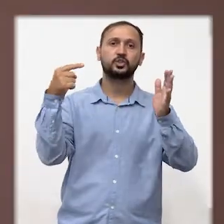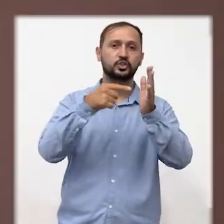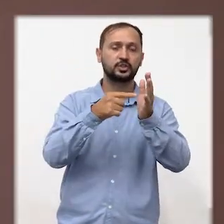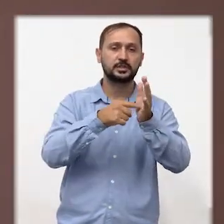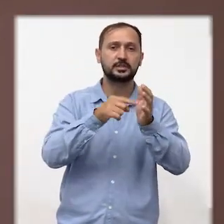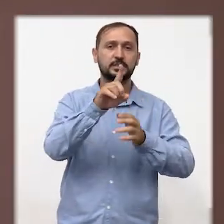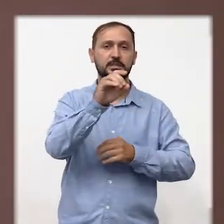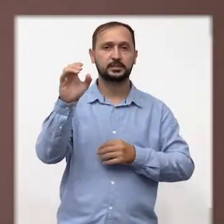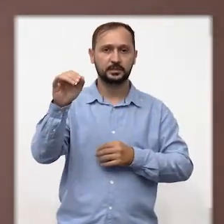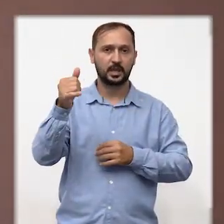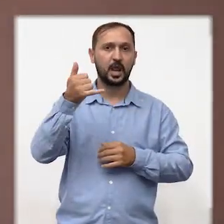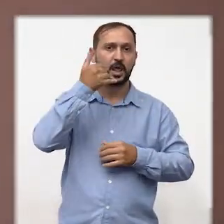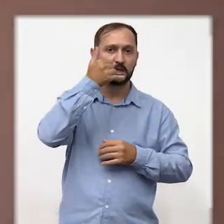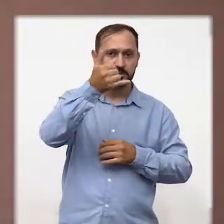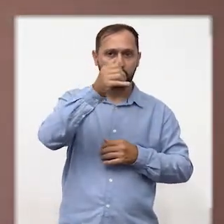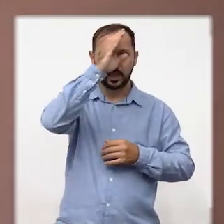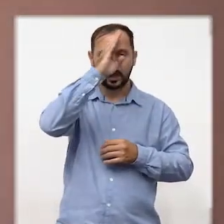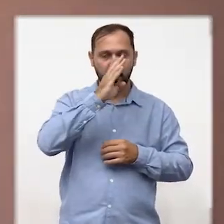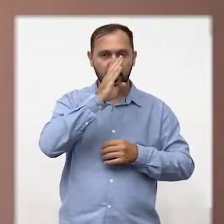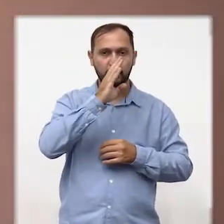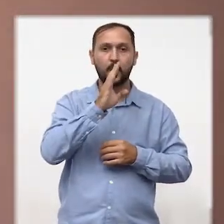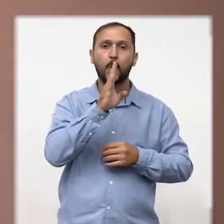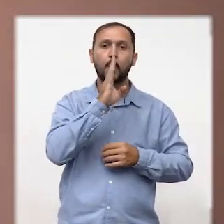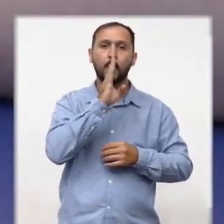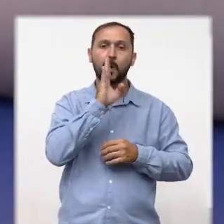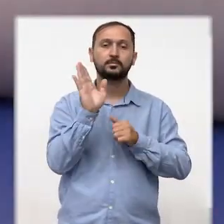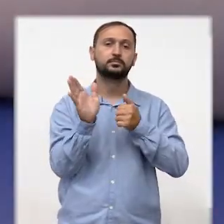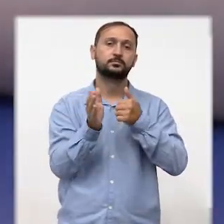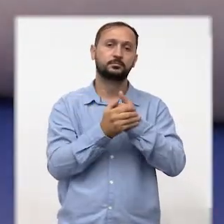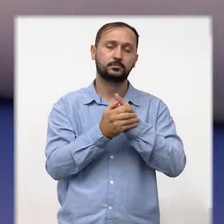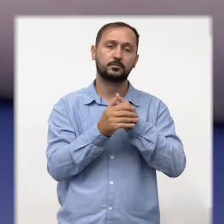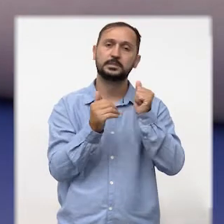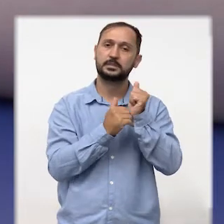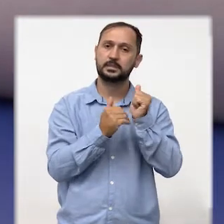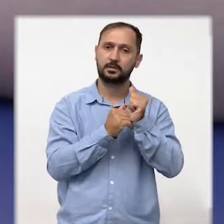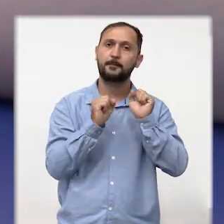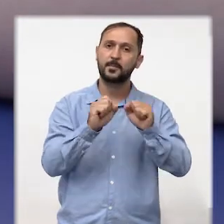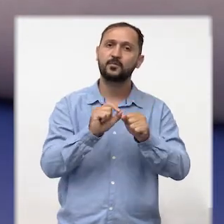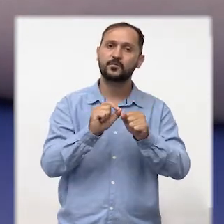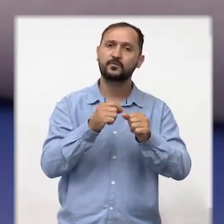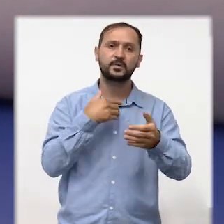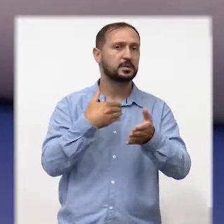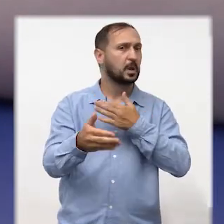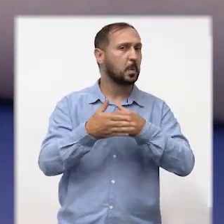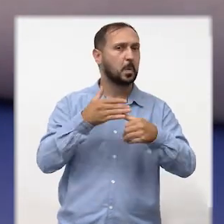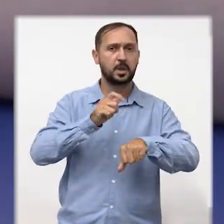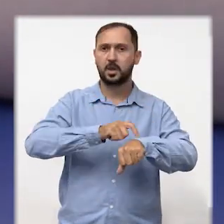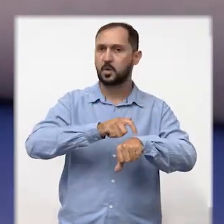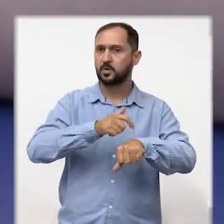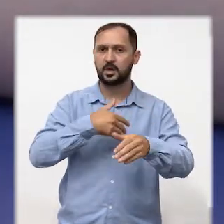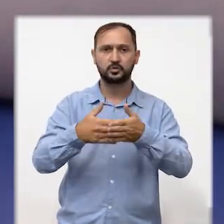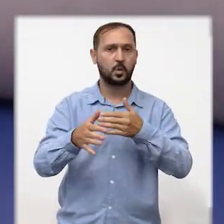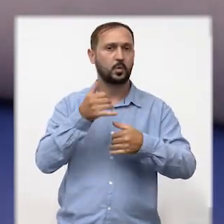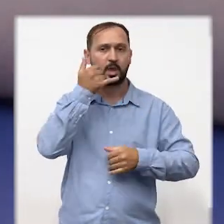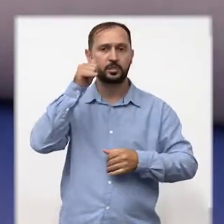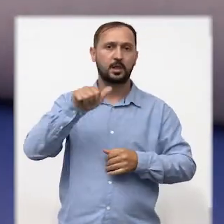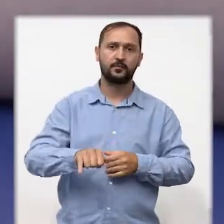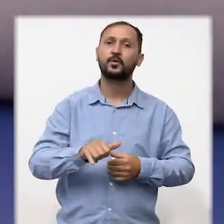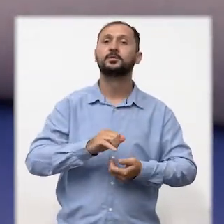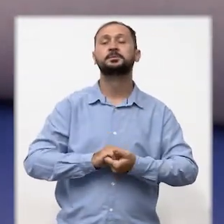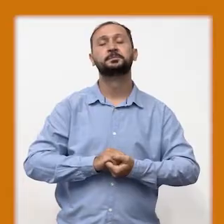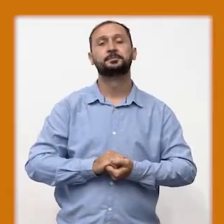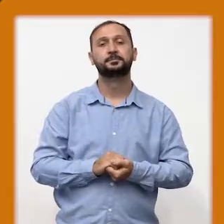denuncie. A ligação é gratuita, anônima e pode ser feita 24 horas de qualquer